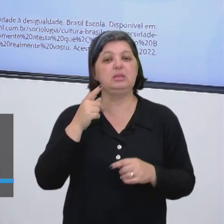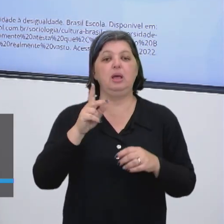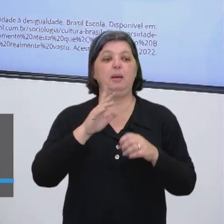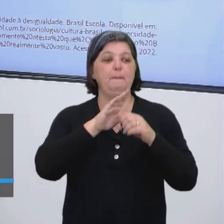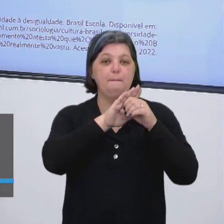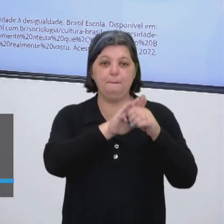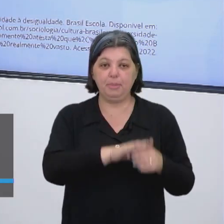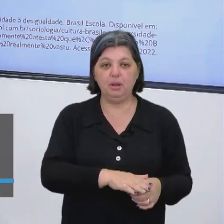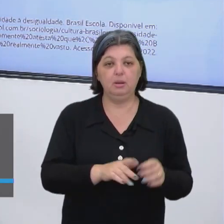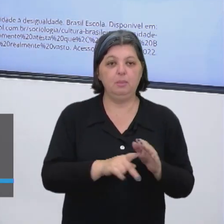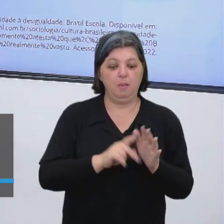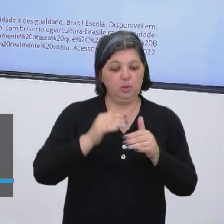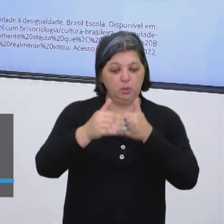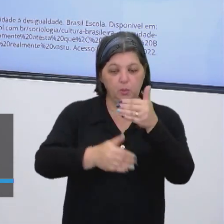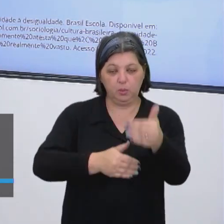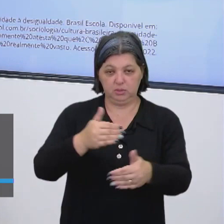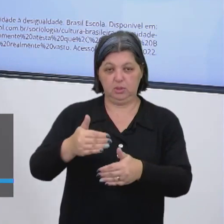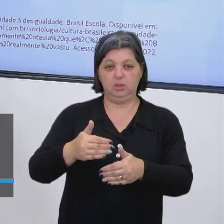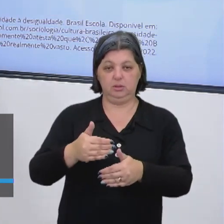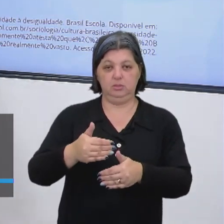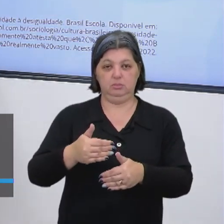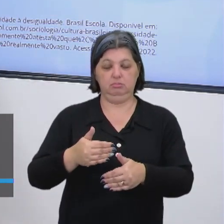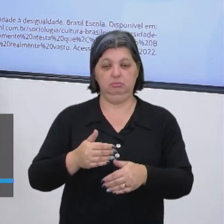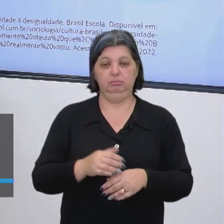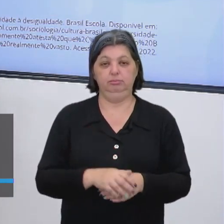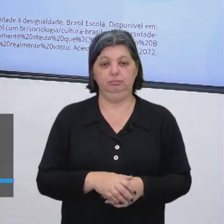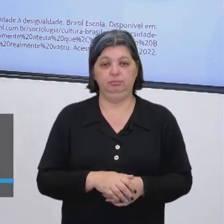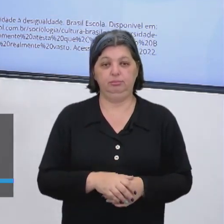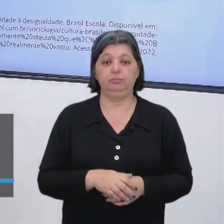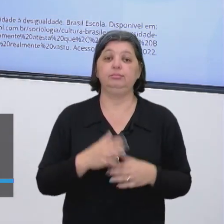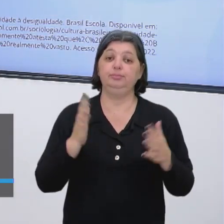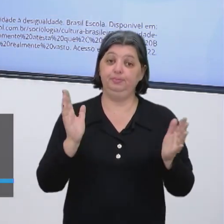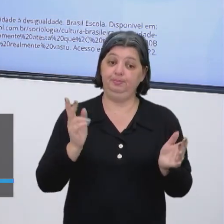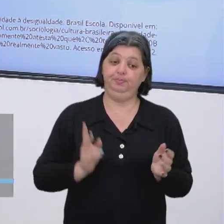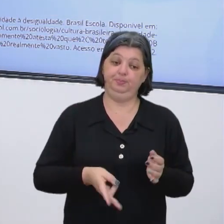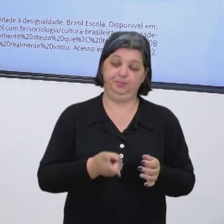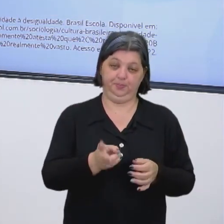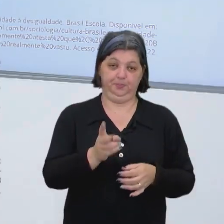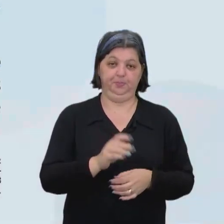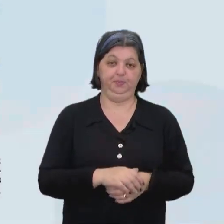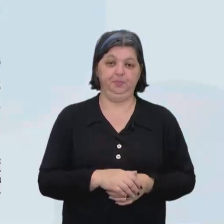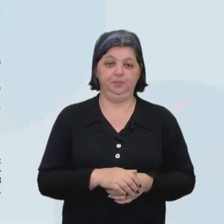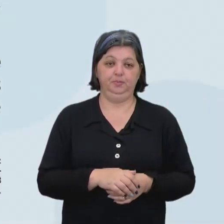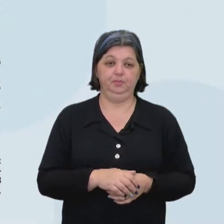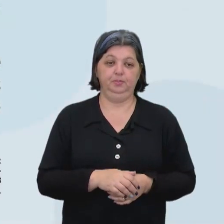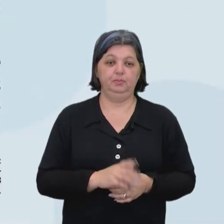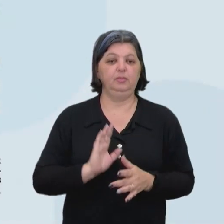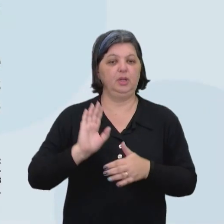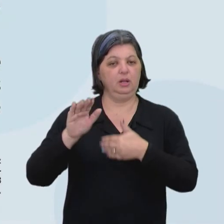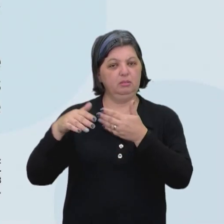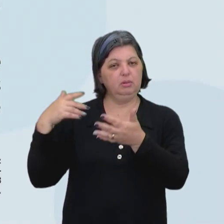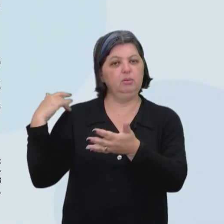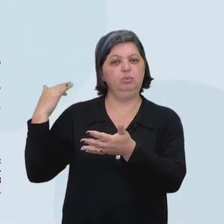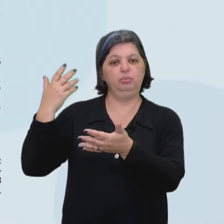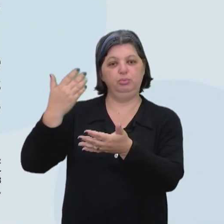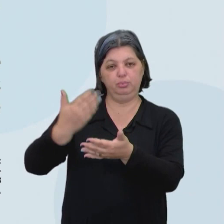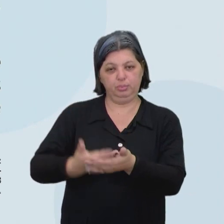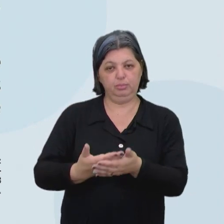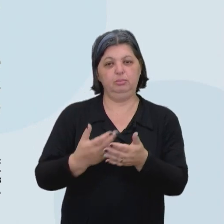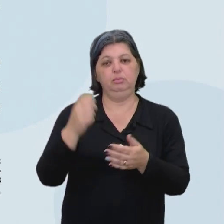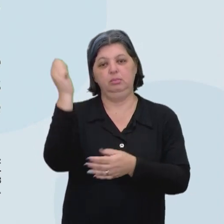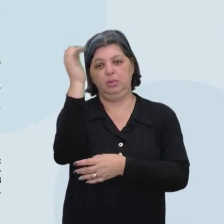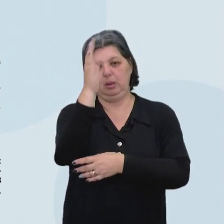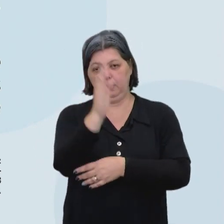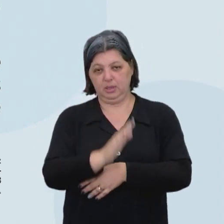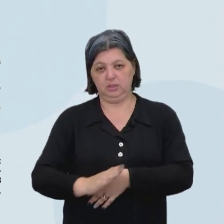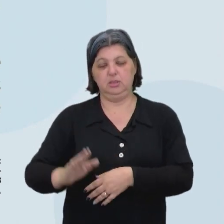peso desse processo que nós passamos. Mas, continuando, a gente também ao longo do tempo, né, desde aí do